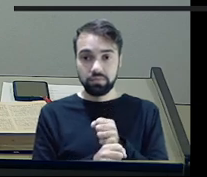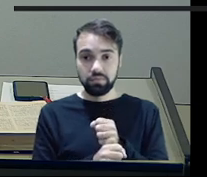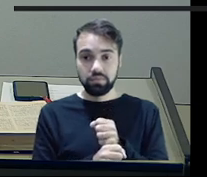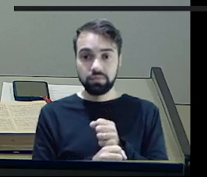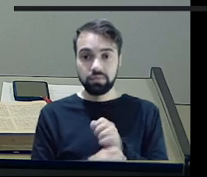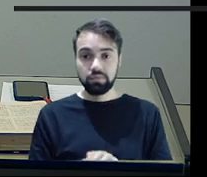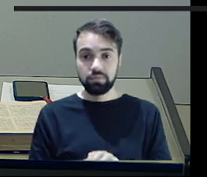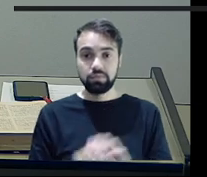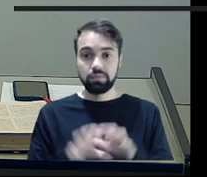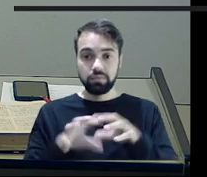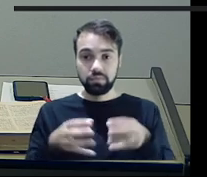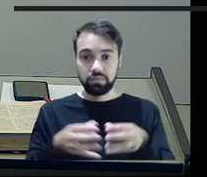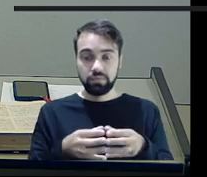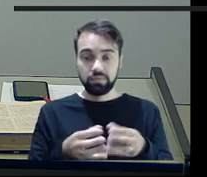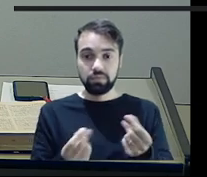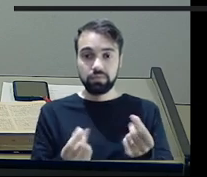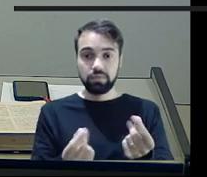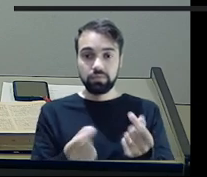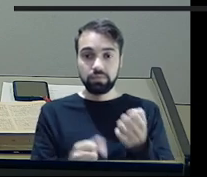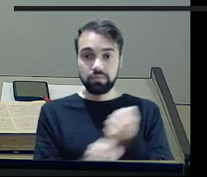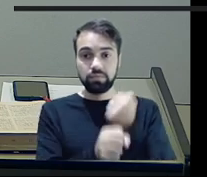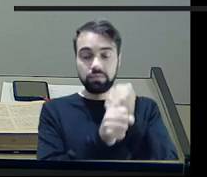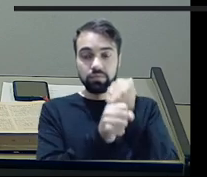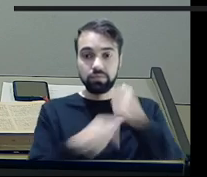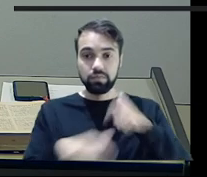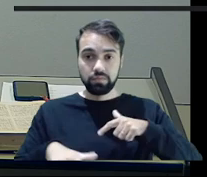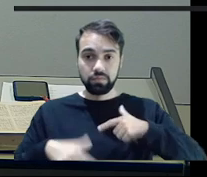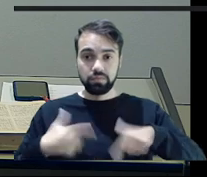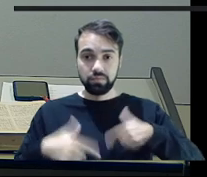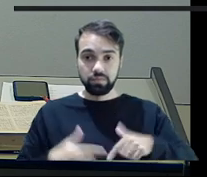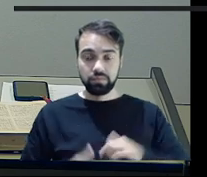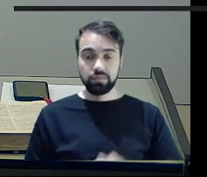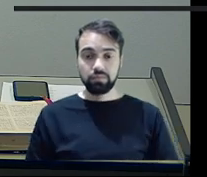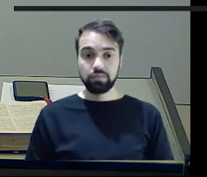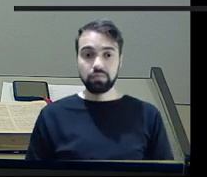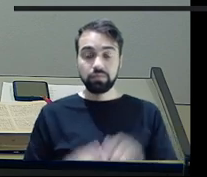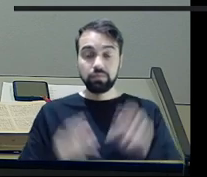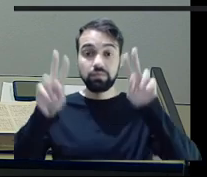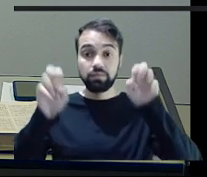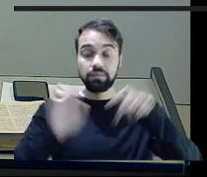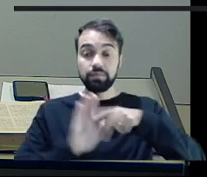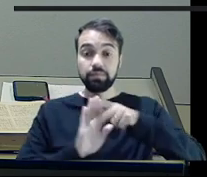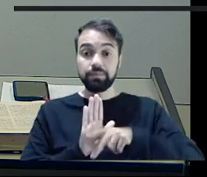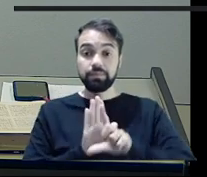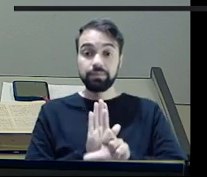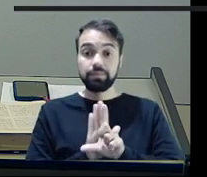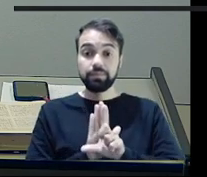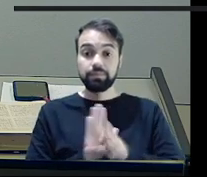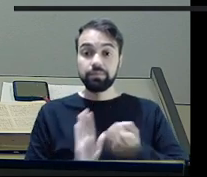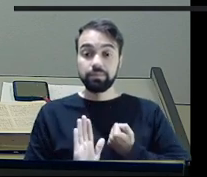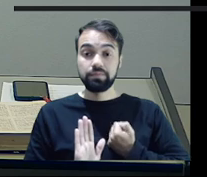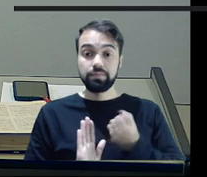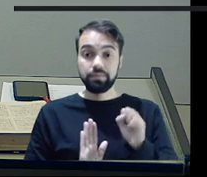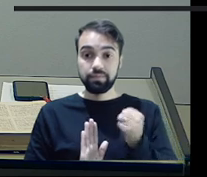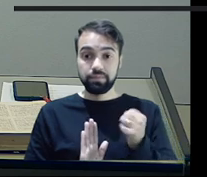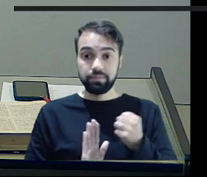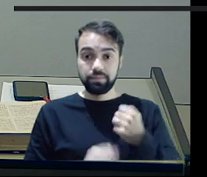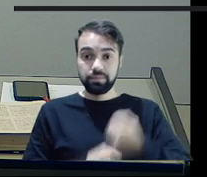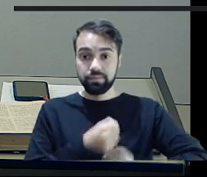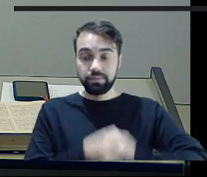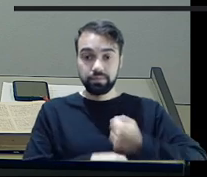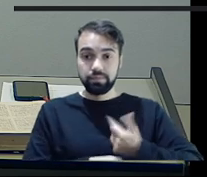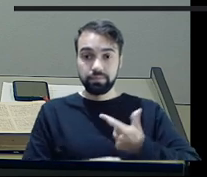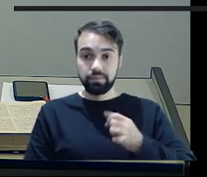Permanente de Obras e Serviços Públicos, sobre o projeto de lei de número 8 de